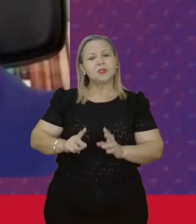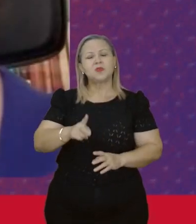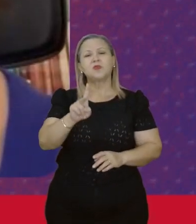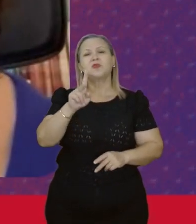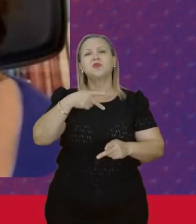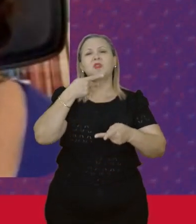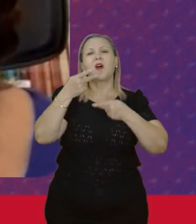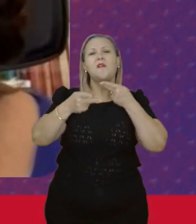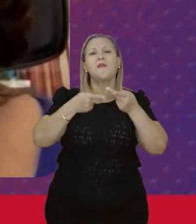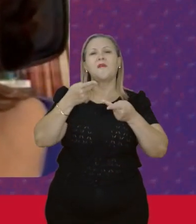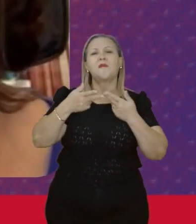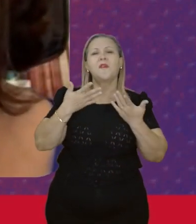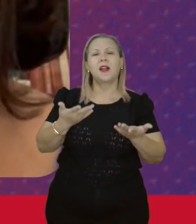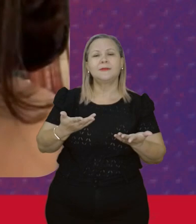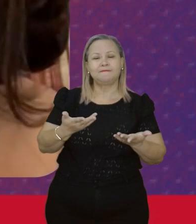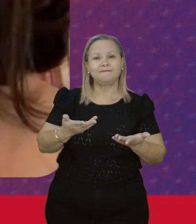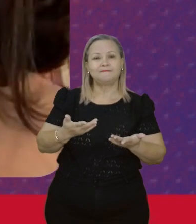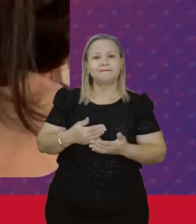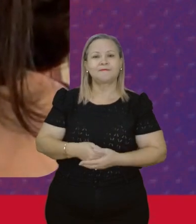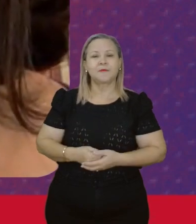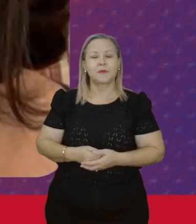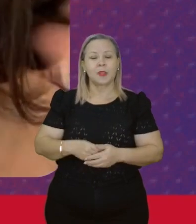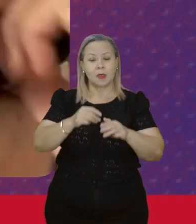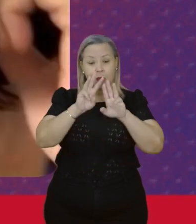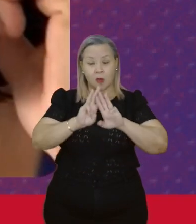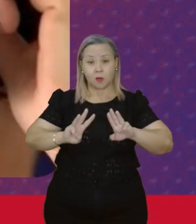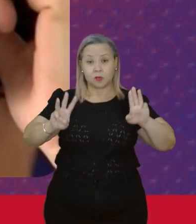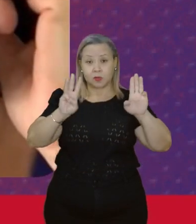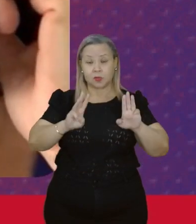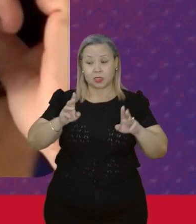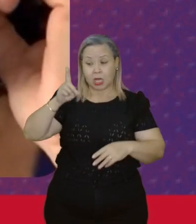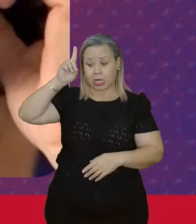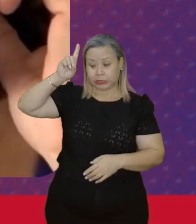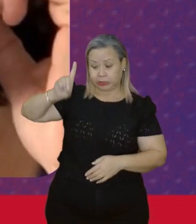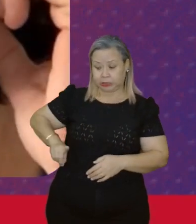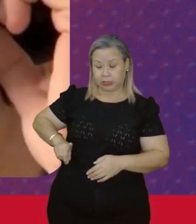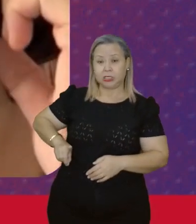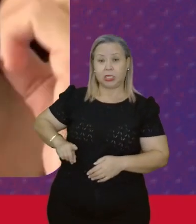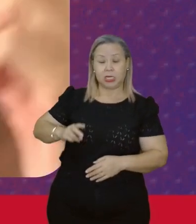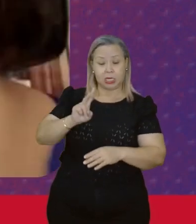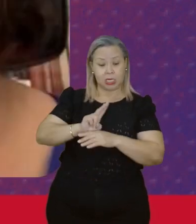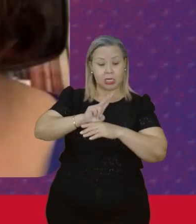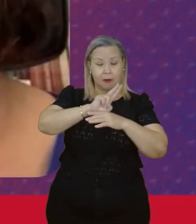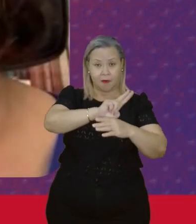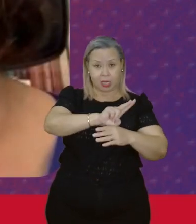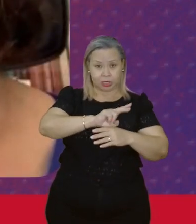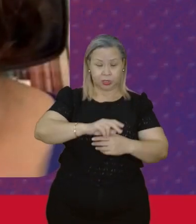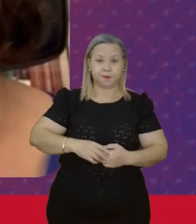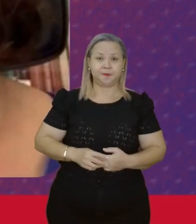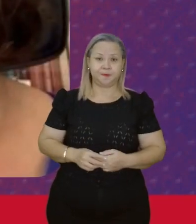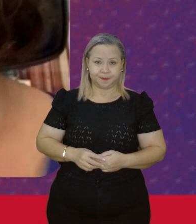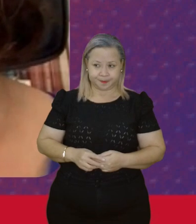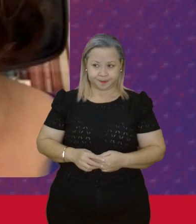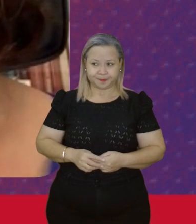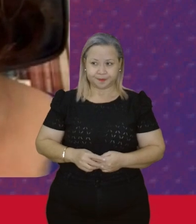falar desses chamados sites de direita, de extrema-direita, que defendem